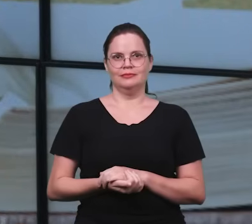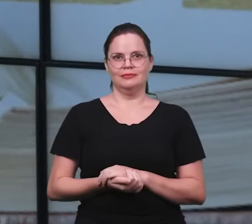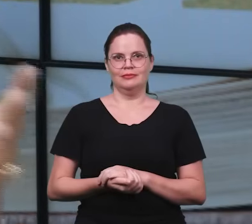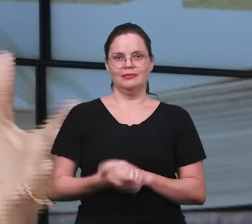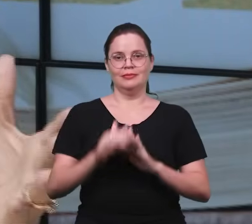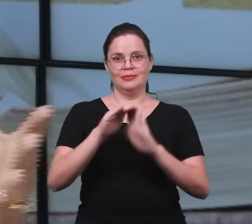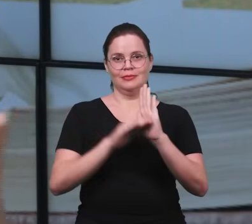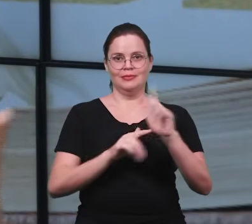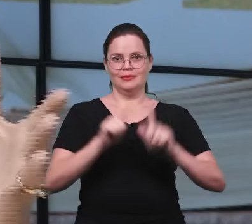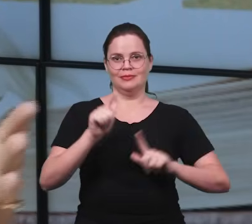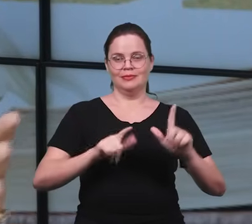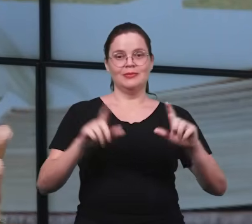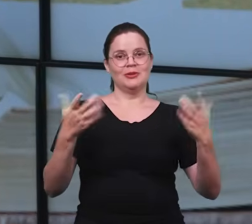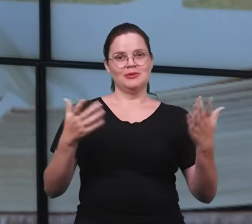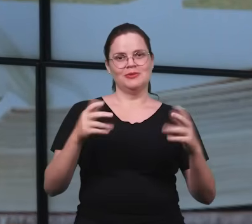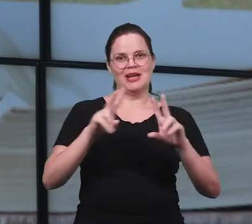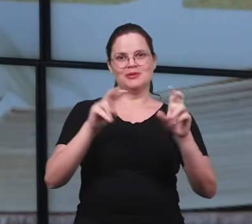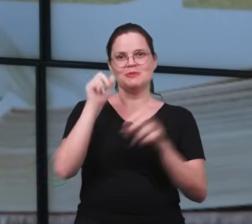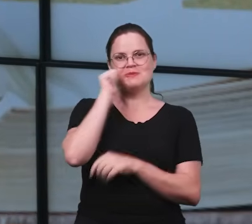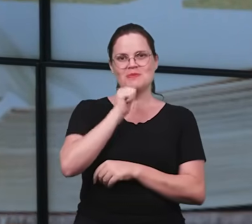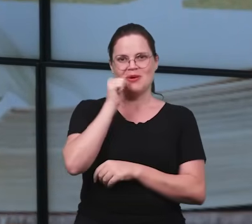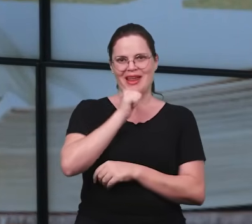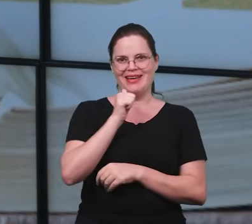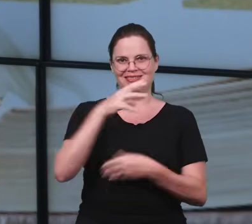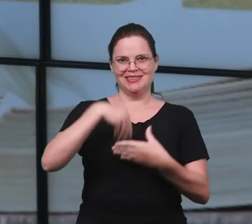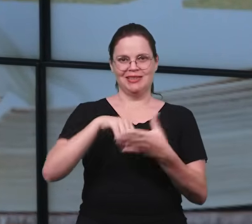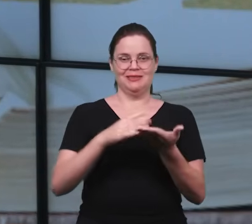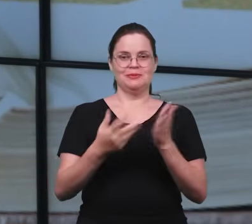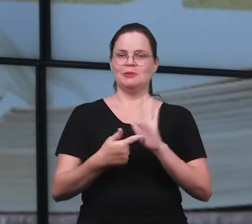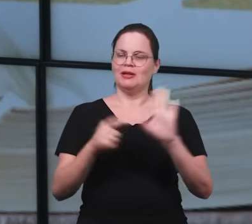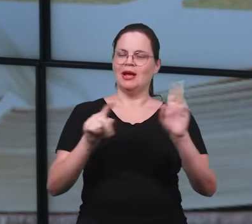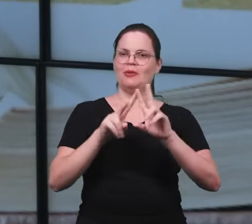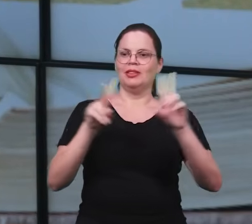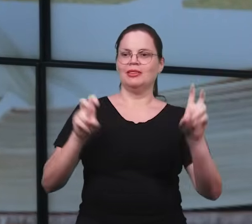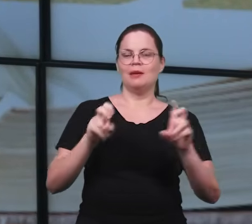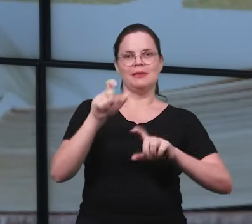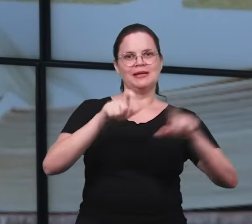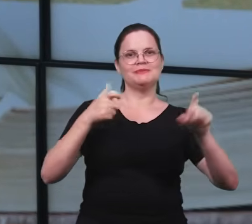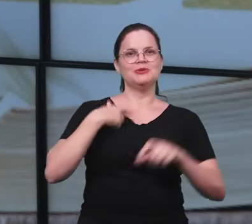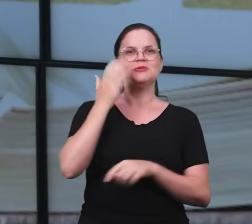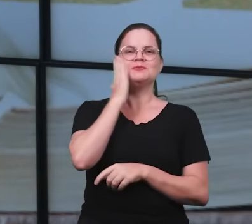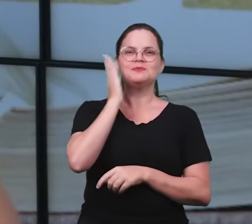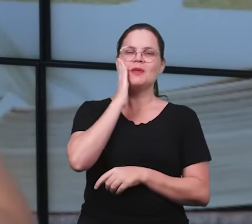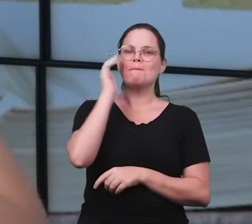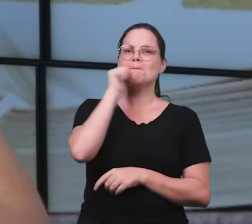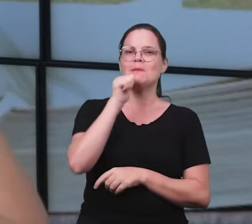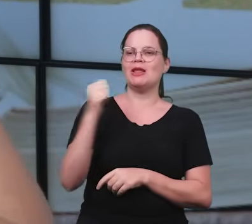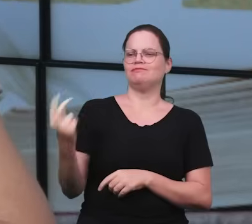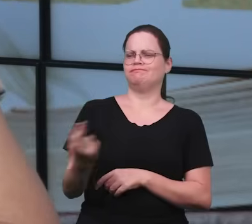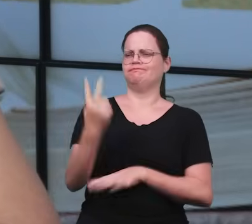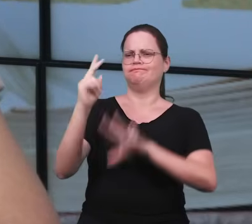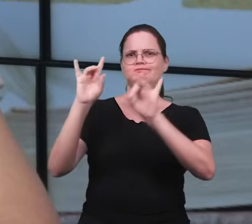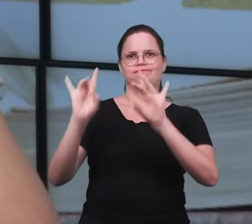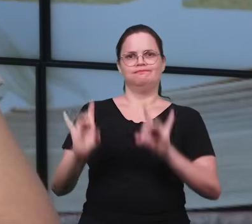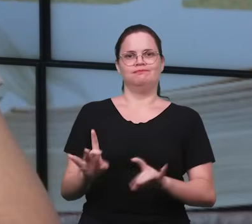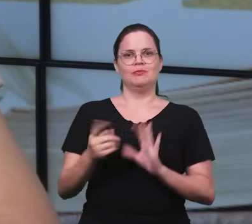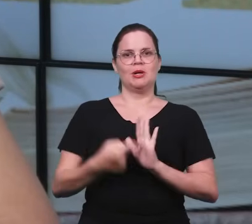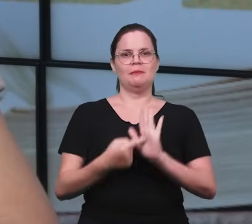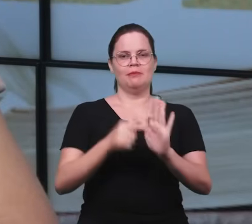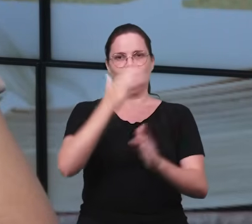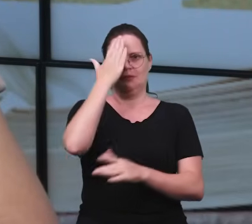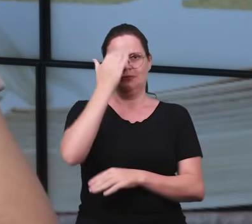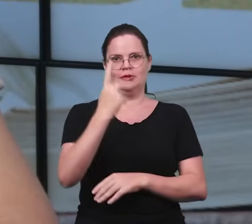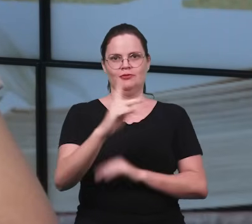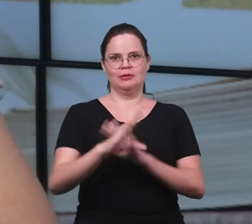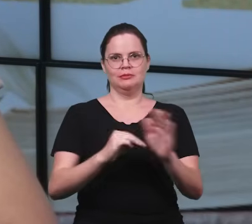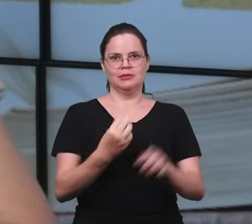para um programa Mulheres Bíblicas, acho que esse é um tema bem esperado, né? A mulher virtuosa descrita aqui em